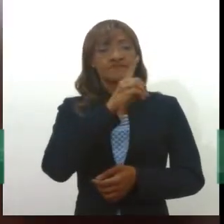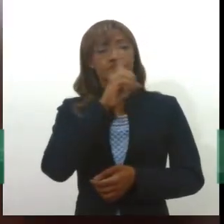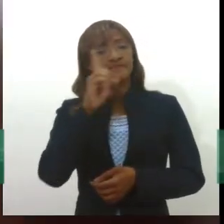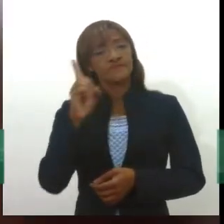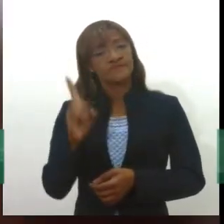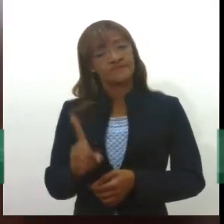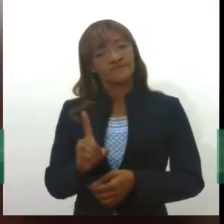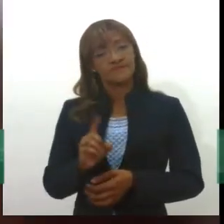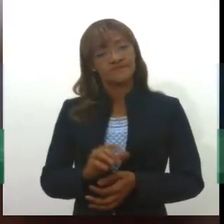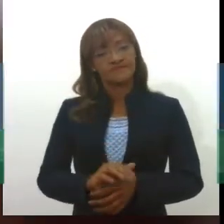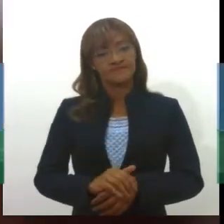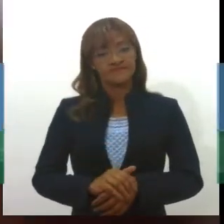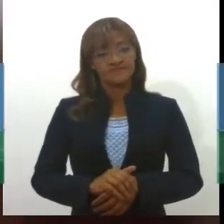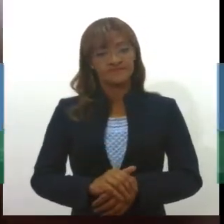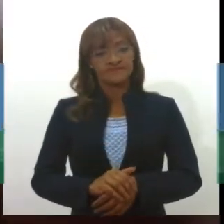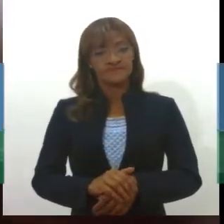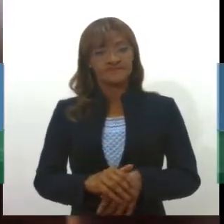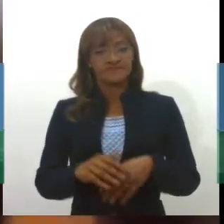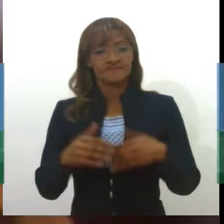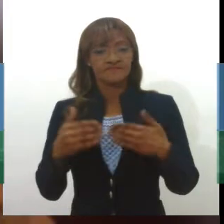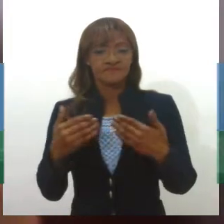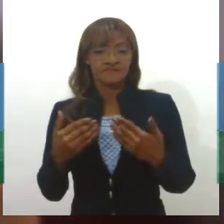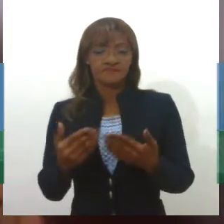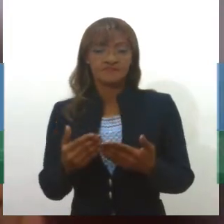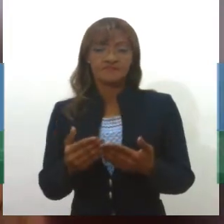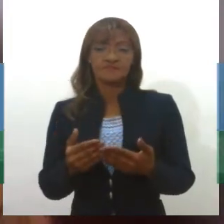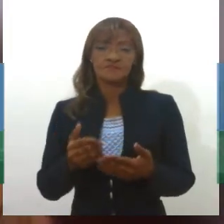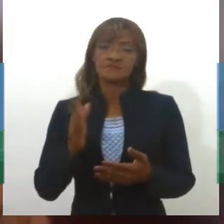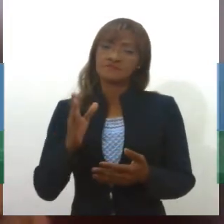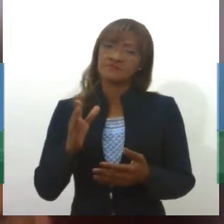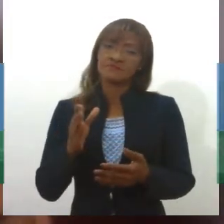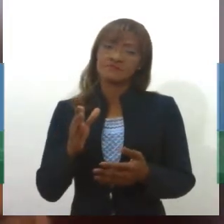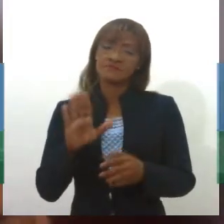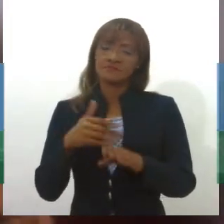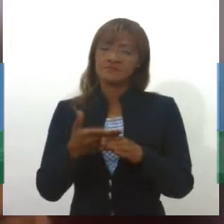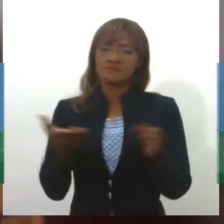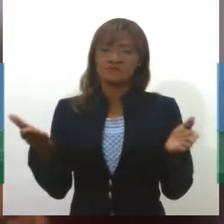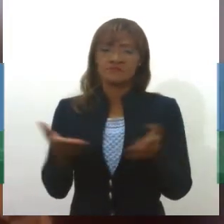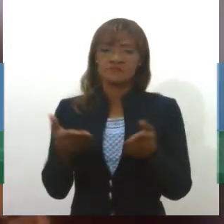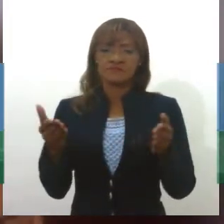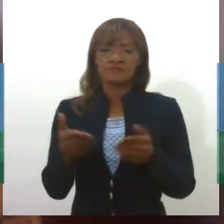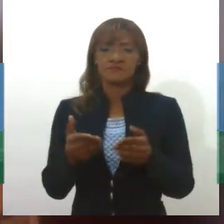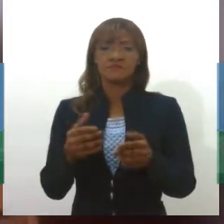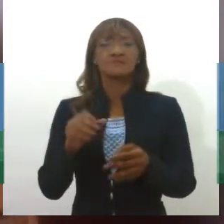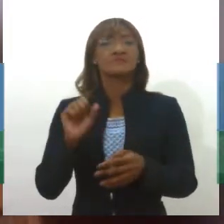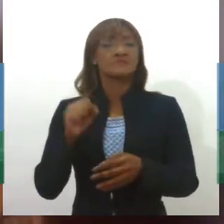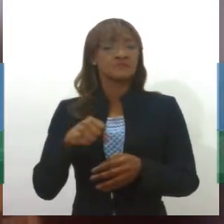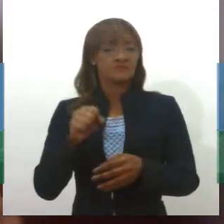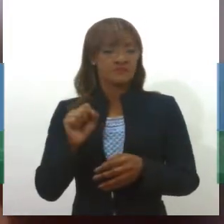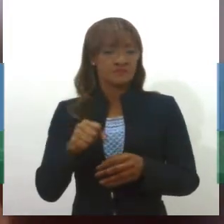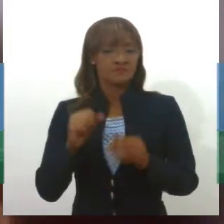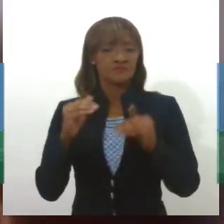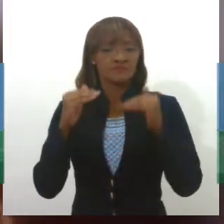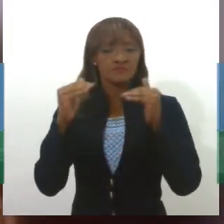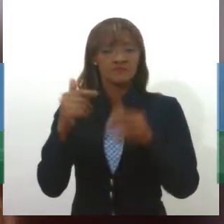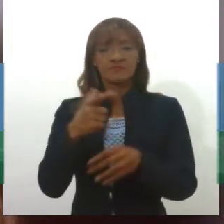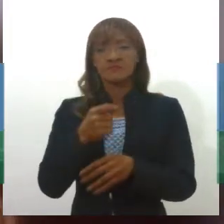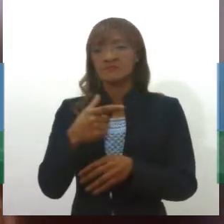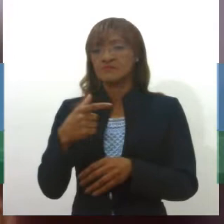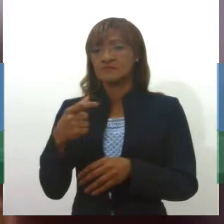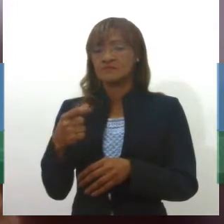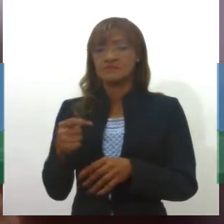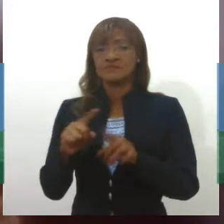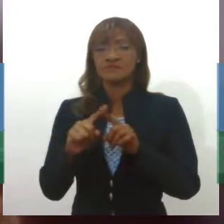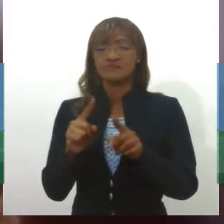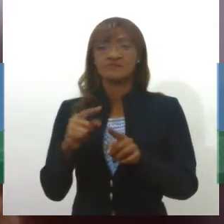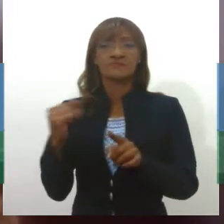dia. Concordo com o que foi trazido até aqui, acho que a gente teve avanço, sim, nas eleições de 2020, mas eu acho importante a